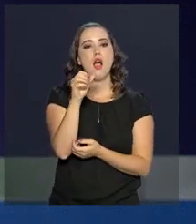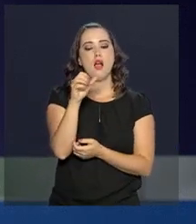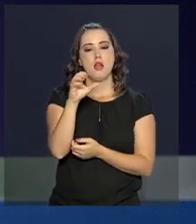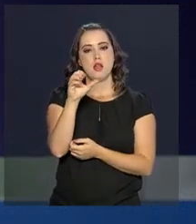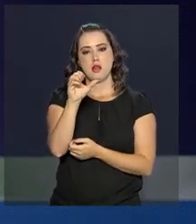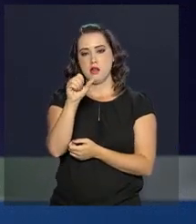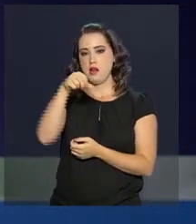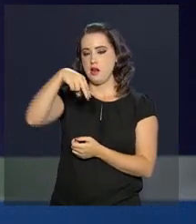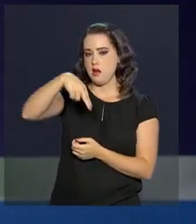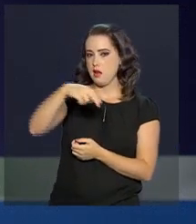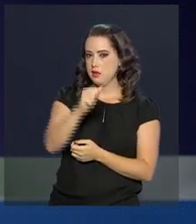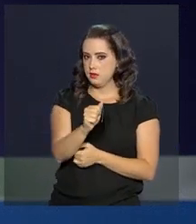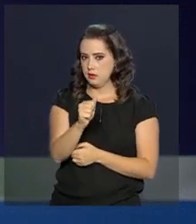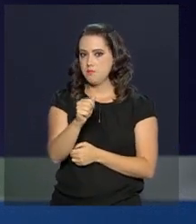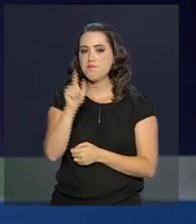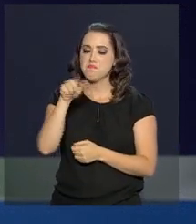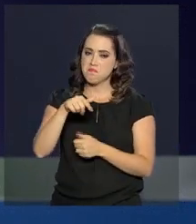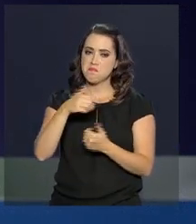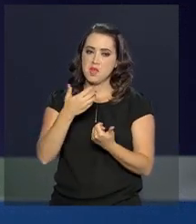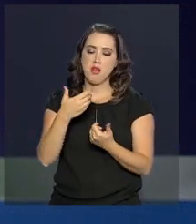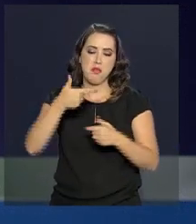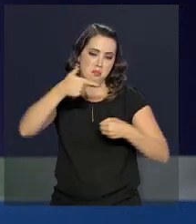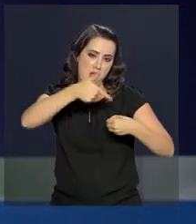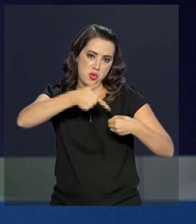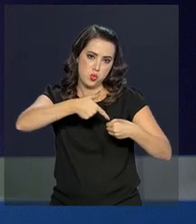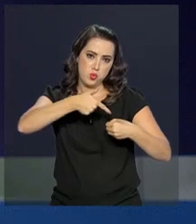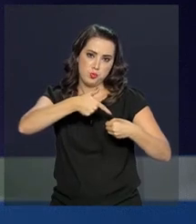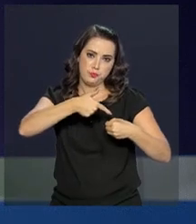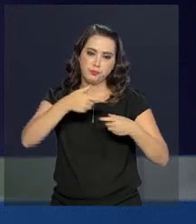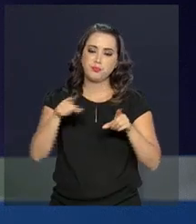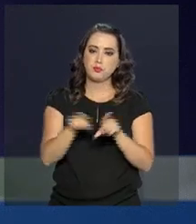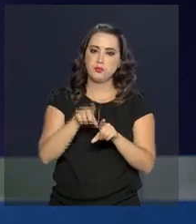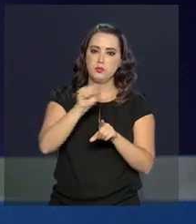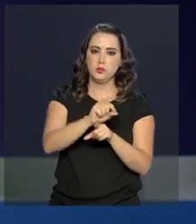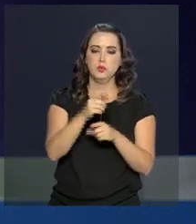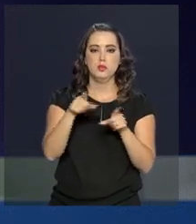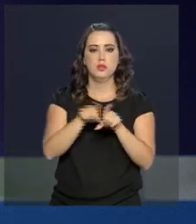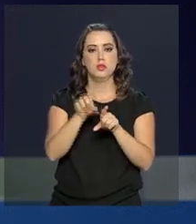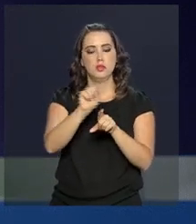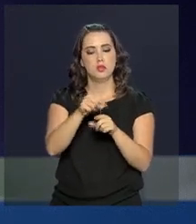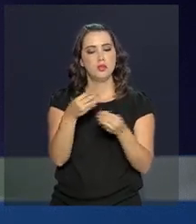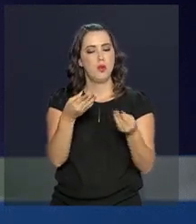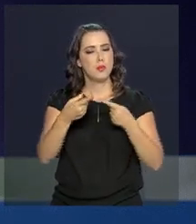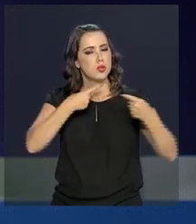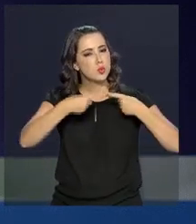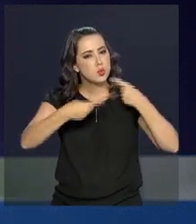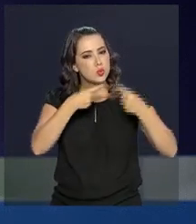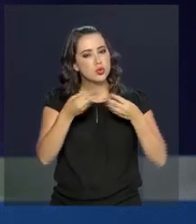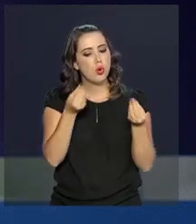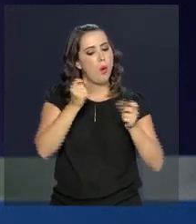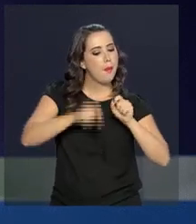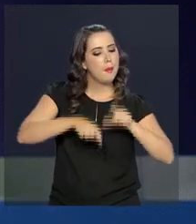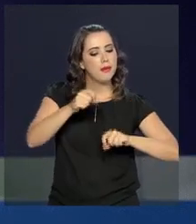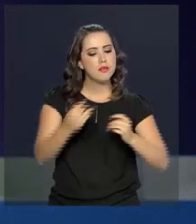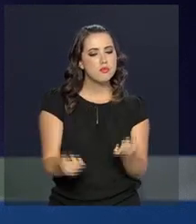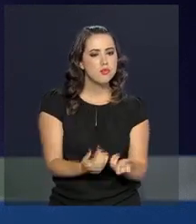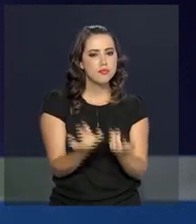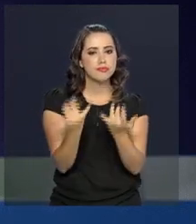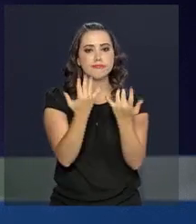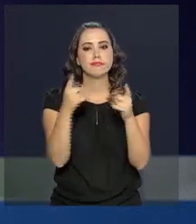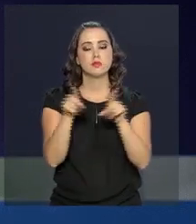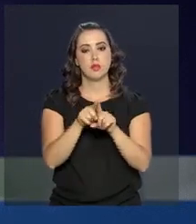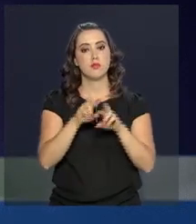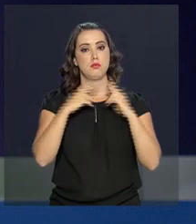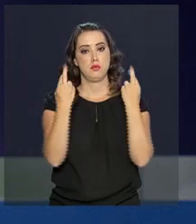combustível renovável e menos poluente. E para debater o futuro da cadeia produtiva, empresários e governos se reúnem em São